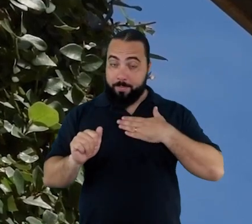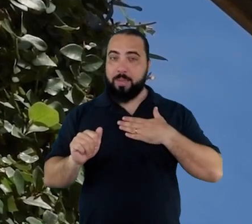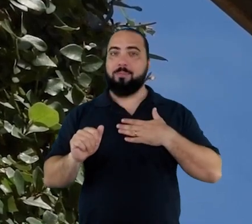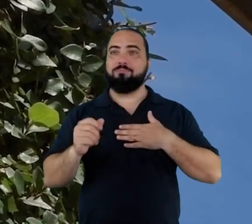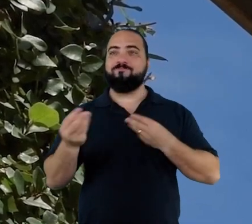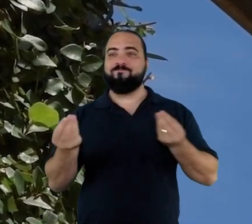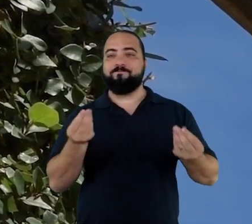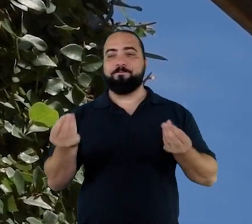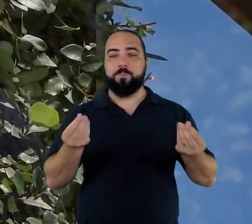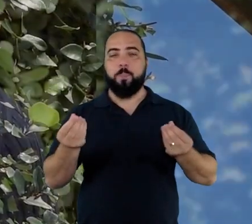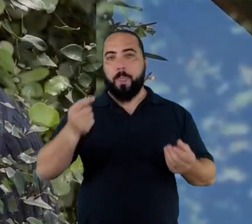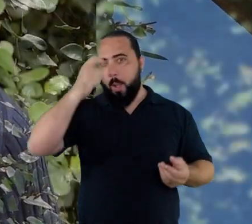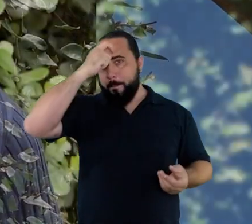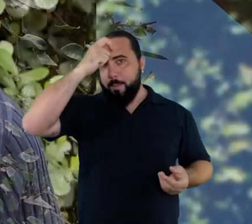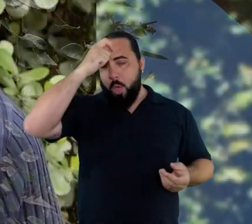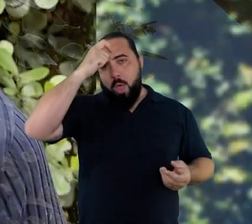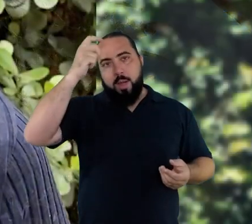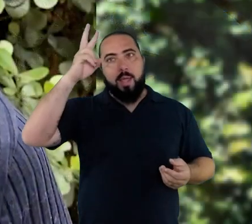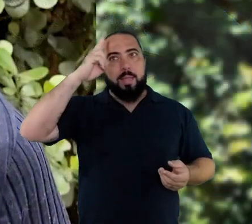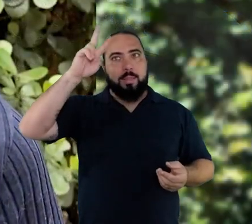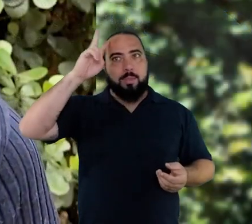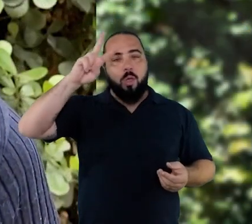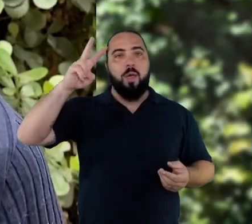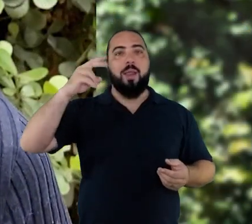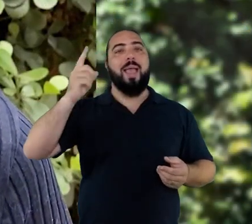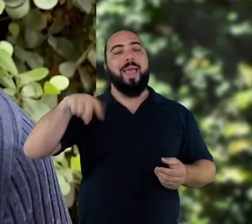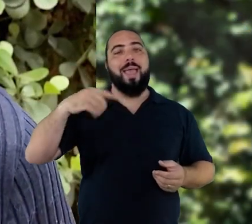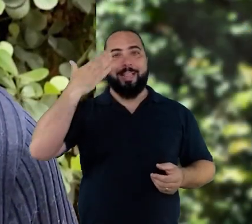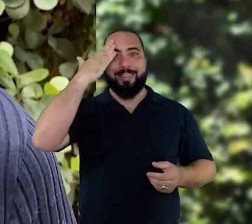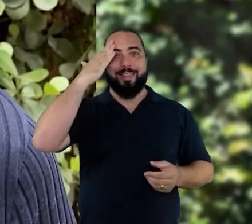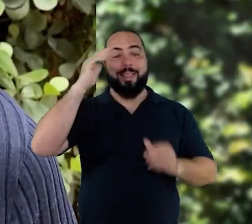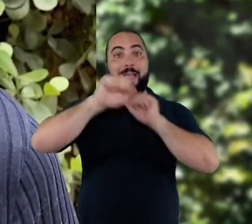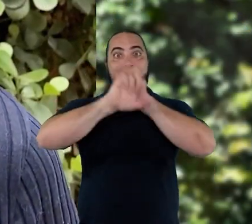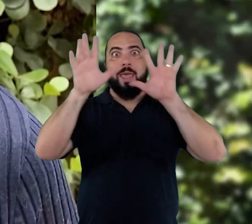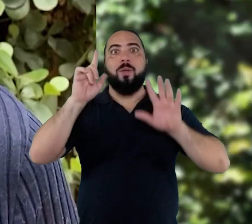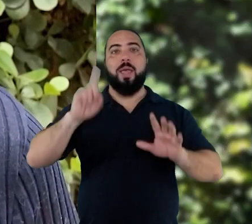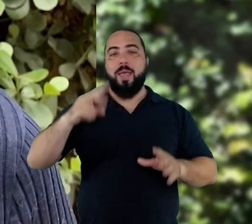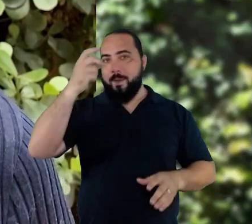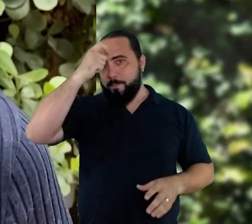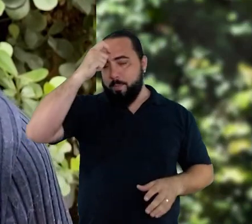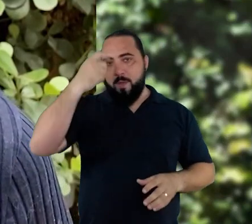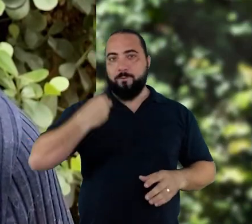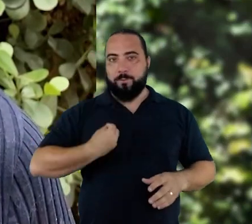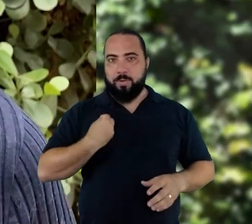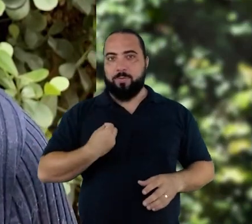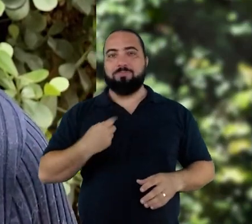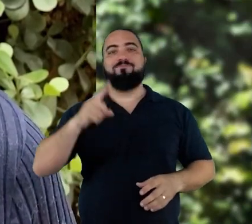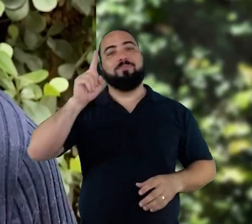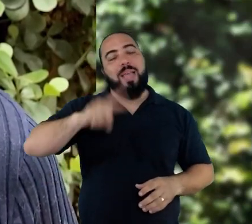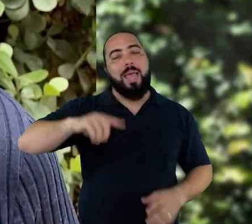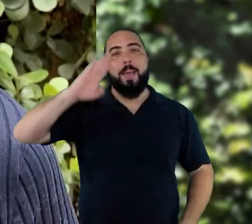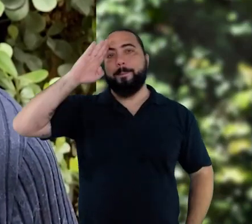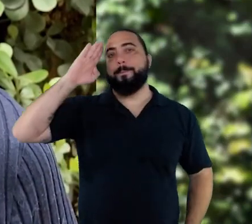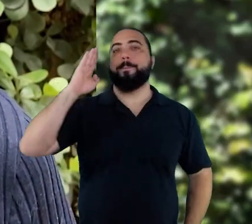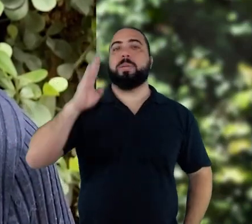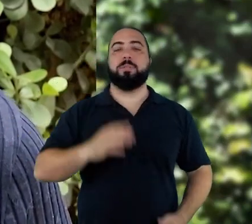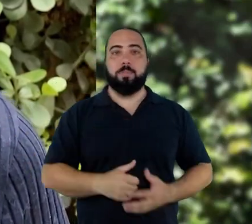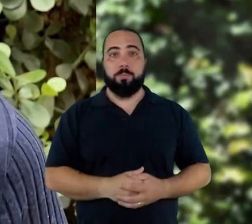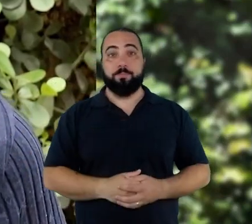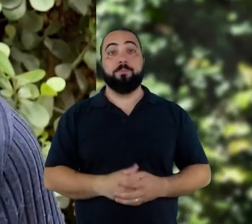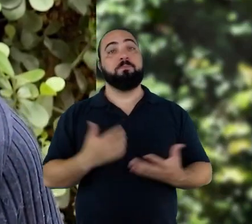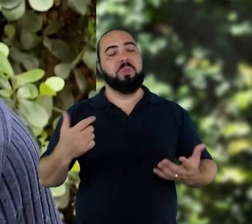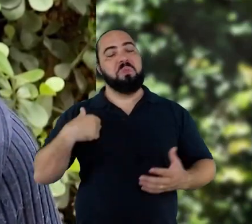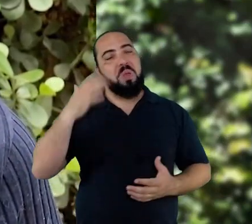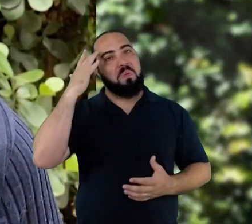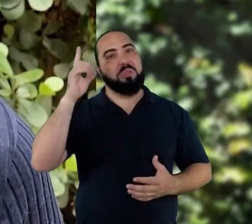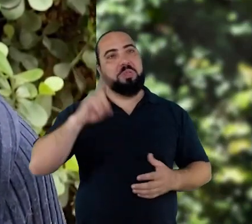lidar com essa memória e entender ela como uma memória viva está sendo fundamental. Então, é um projeto que